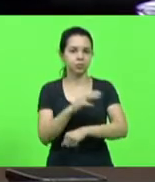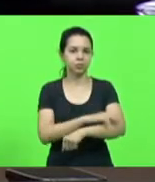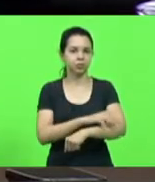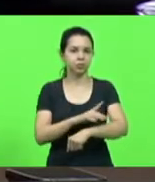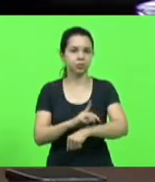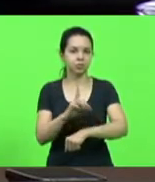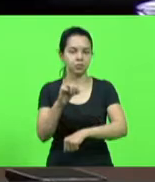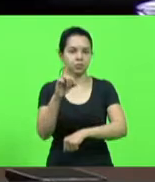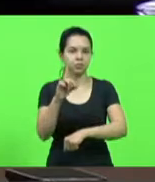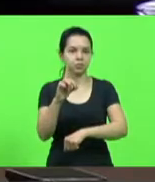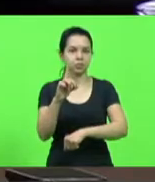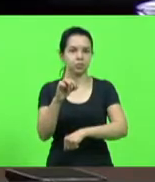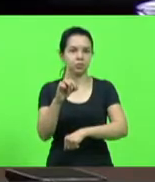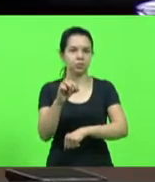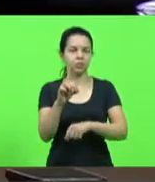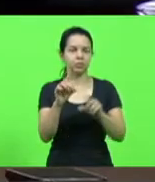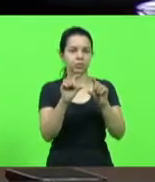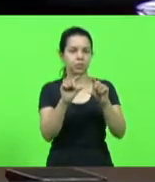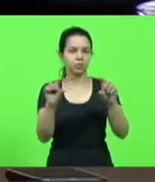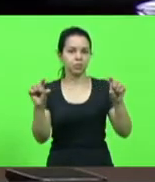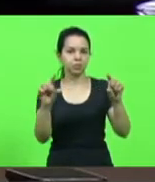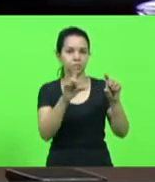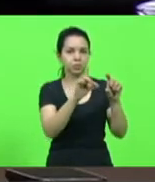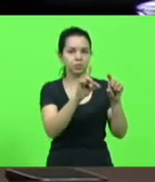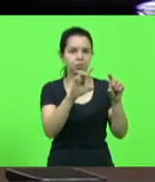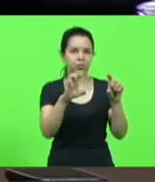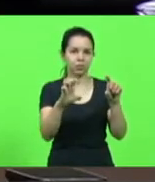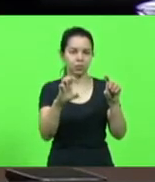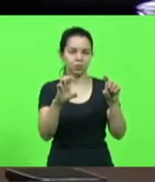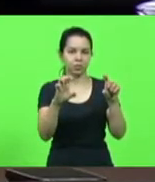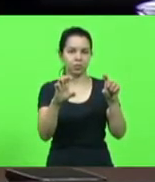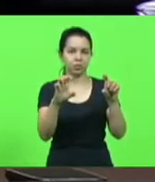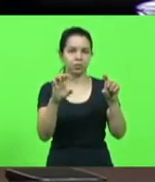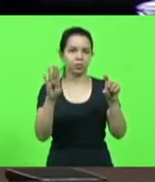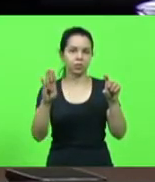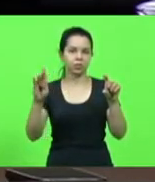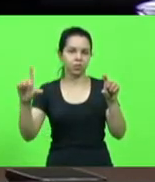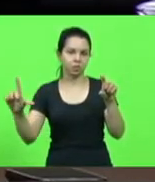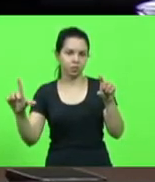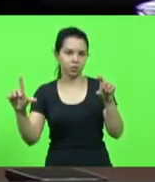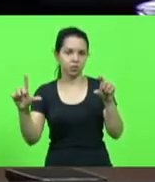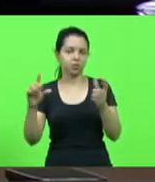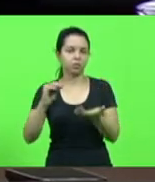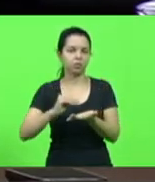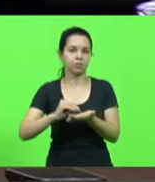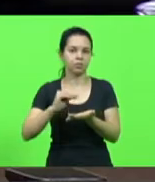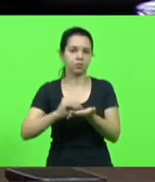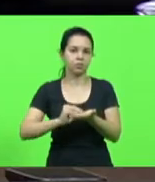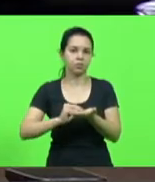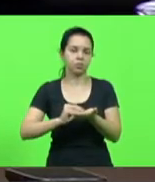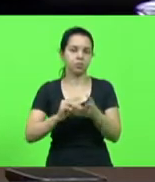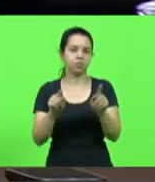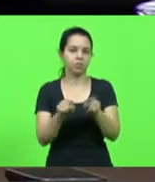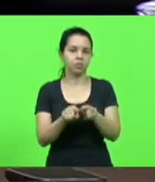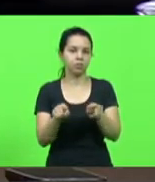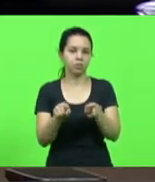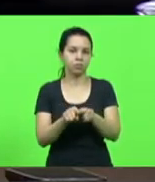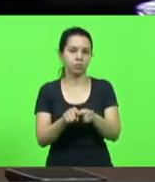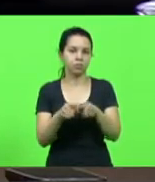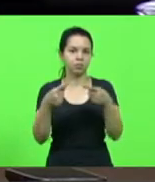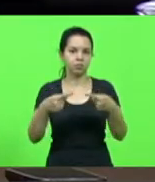Blumenau, que eu acabei lendo, mas não está aqui, e também faltou aqui a